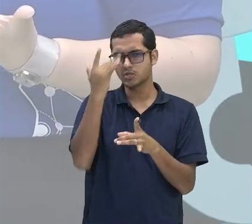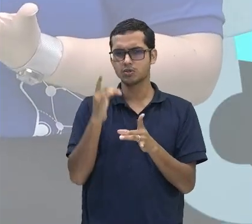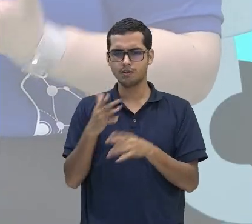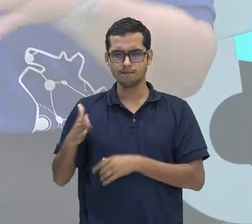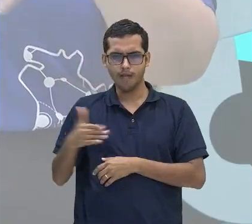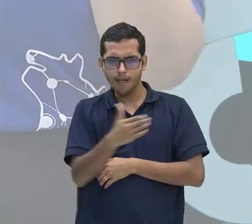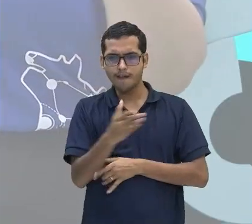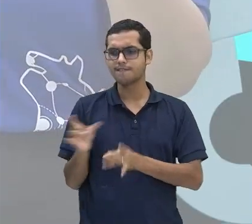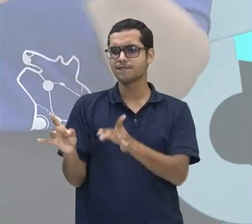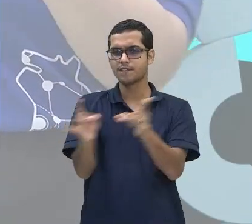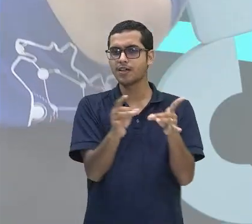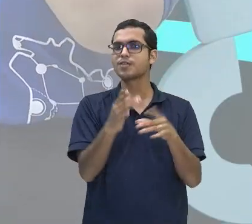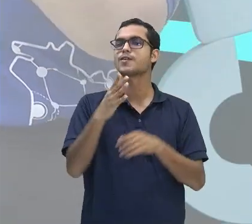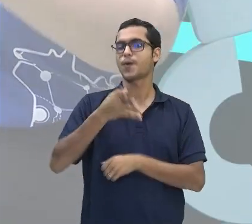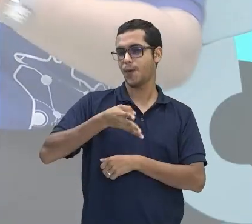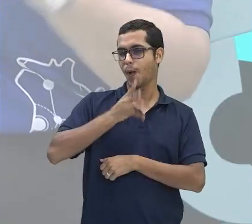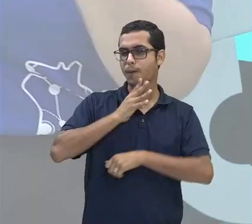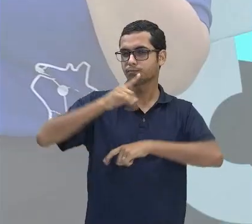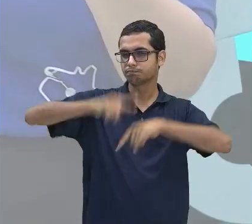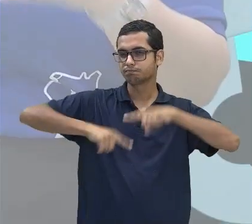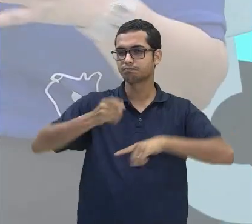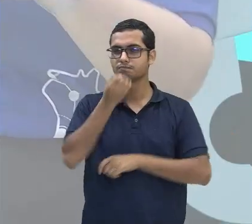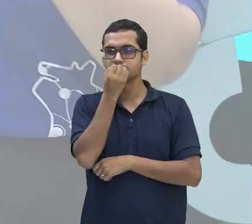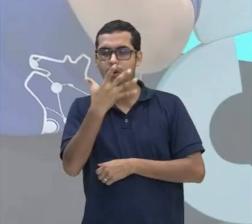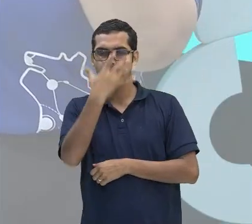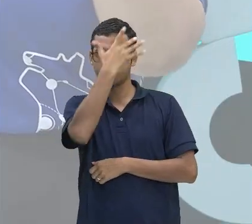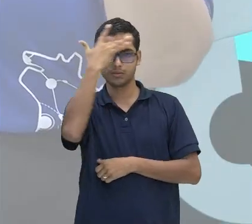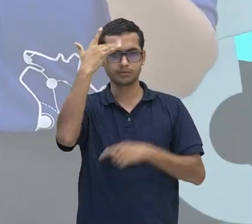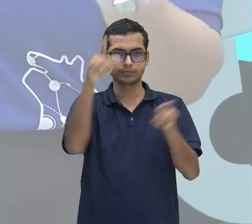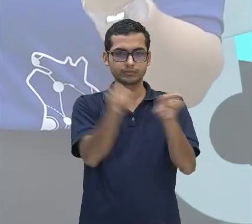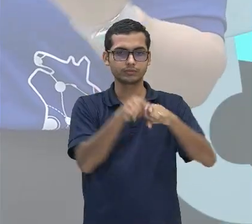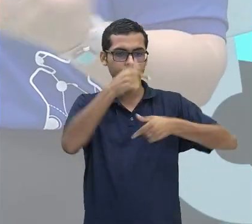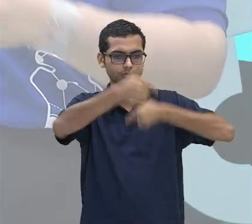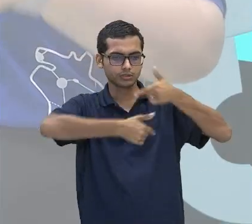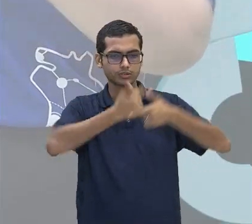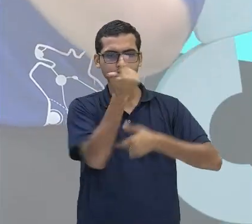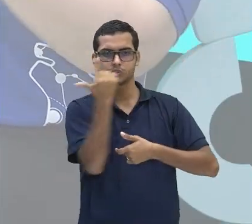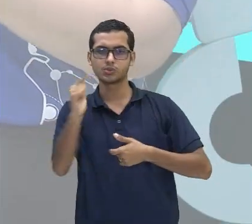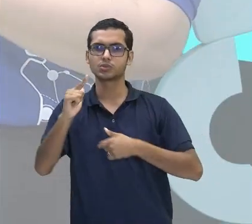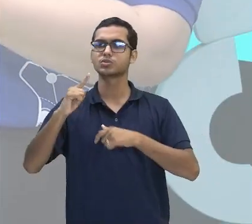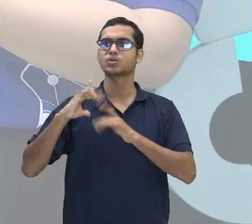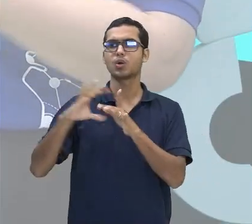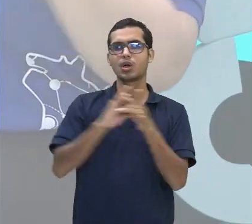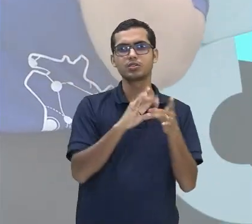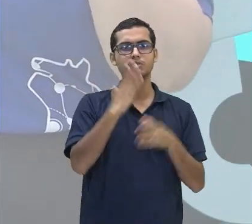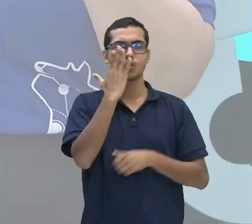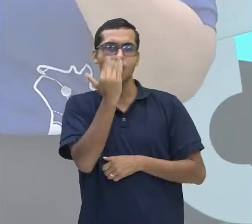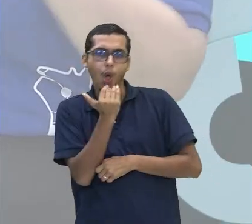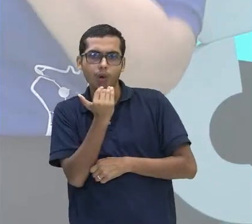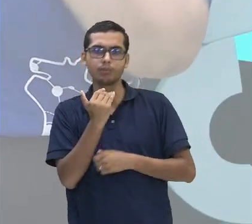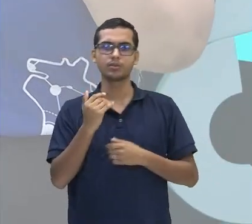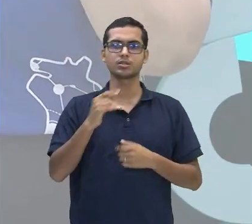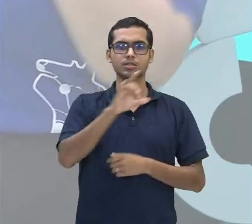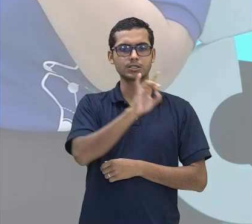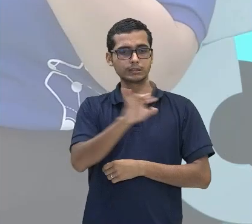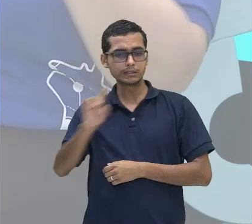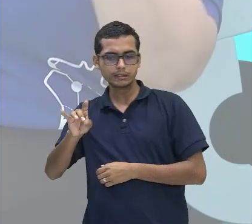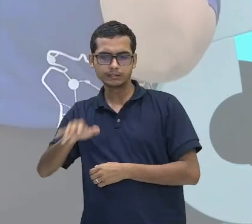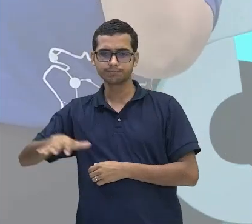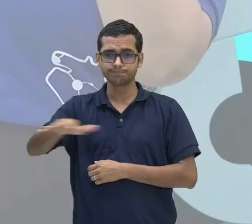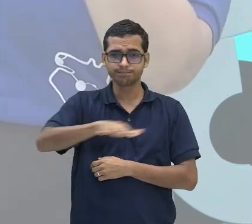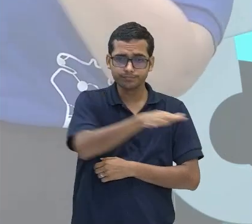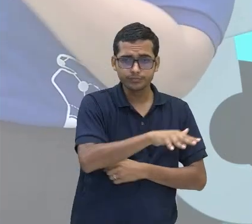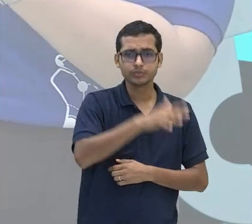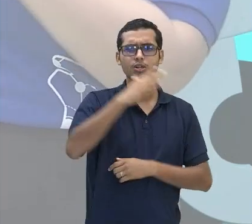bom produto, assim como quem trabalha vendendo outros alimentos ou o profissional de cada área, ele